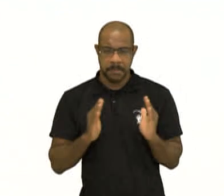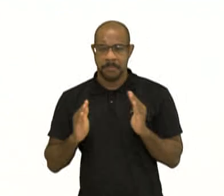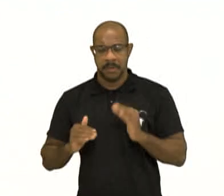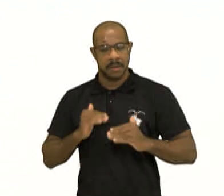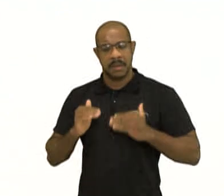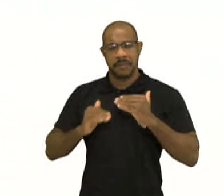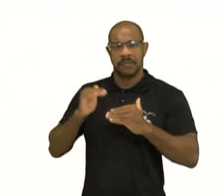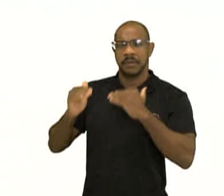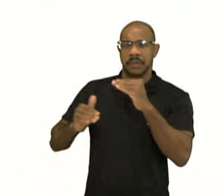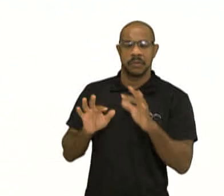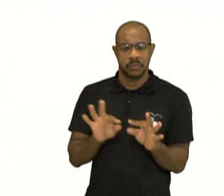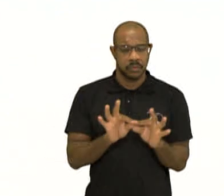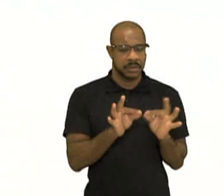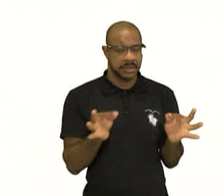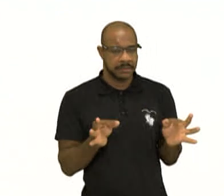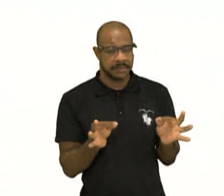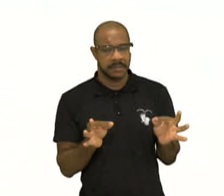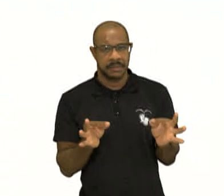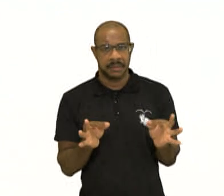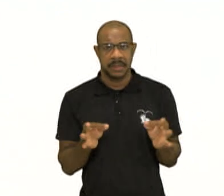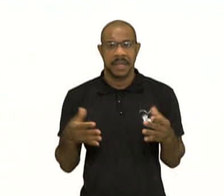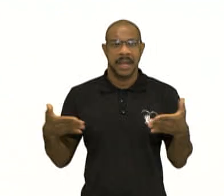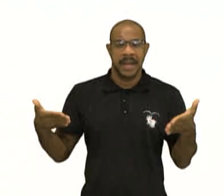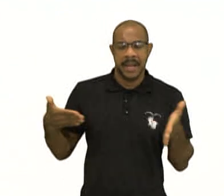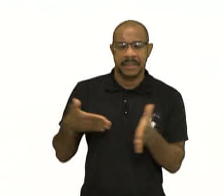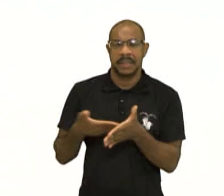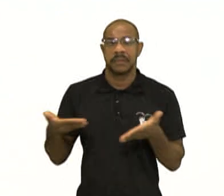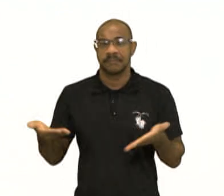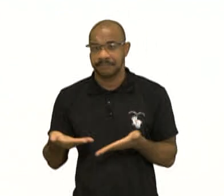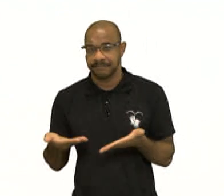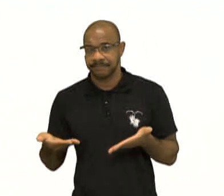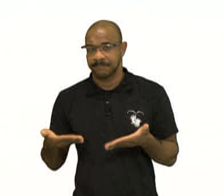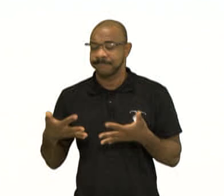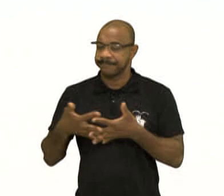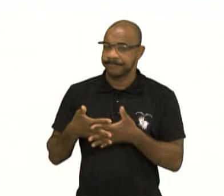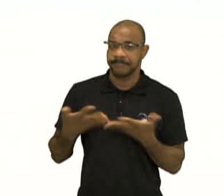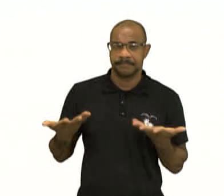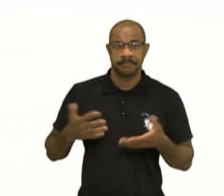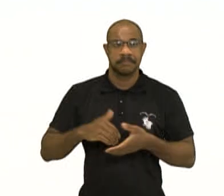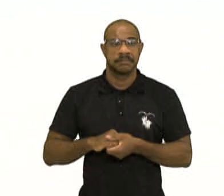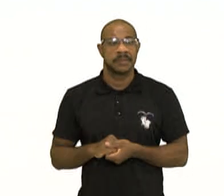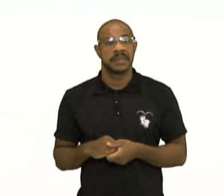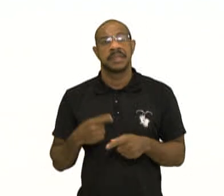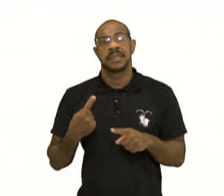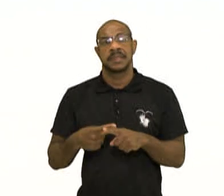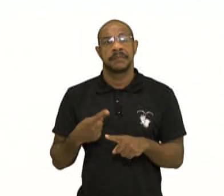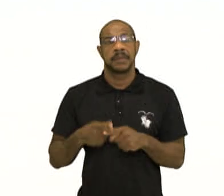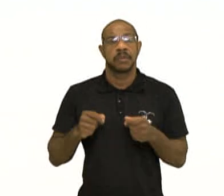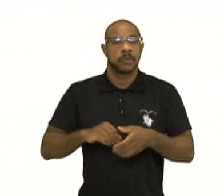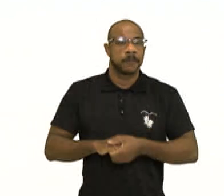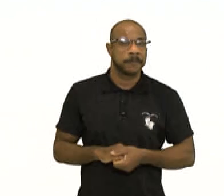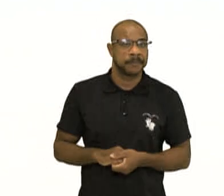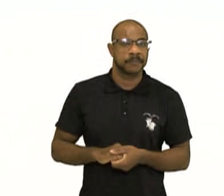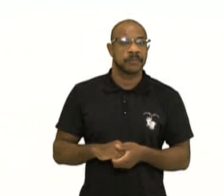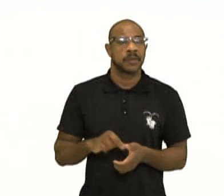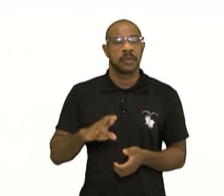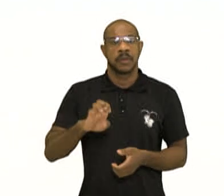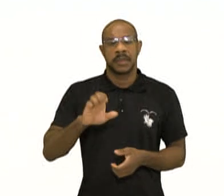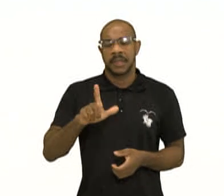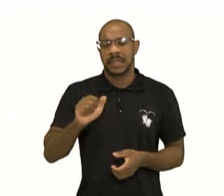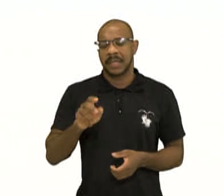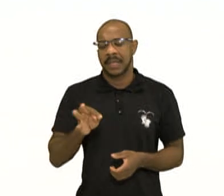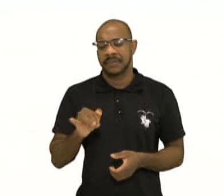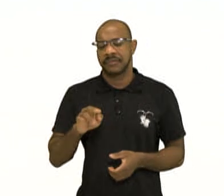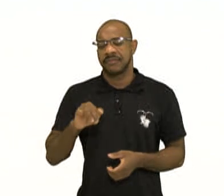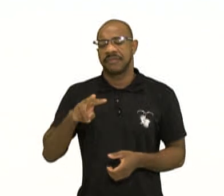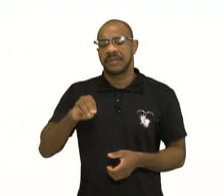do mais simples ao mais complexo. Você também deve ressaltar a noção de relativismo é oposta a essa visão,